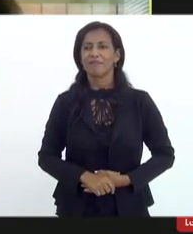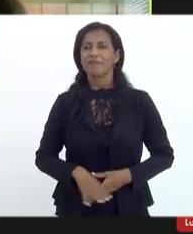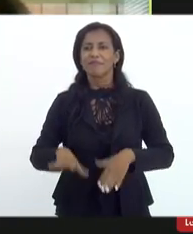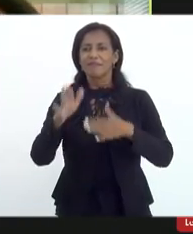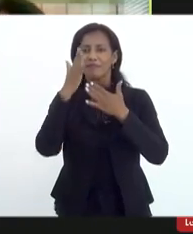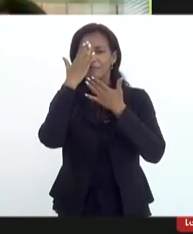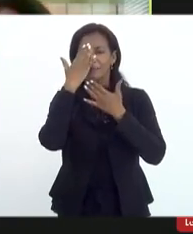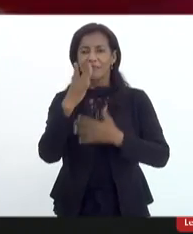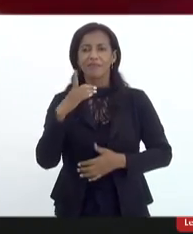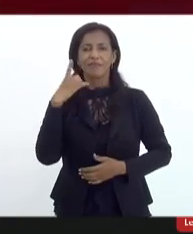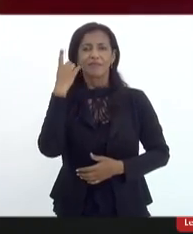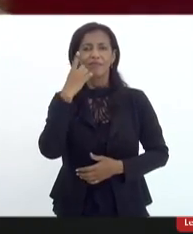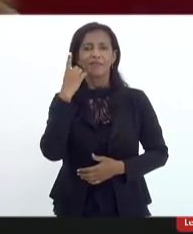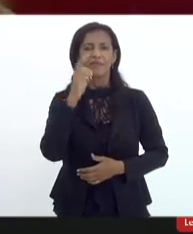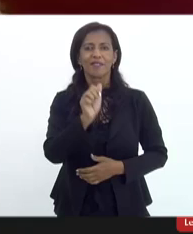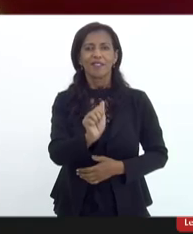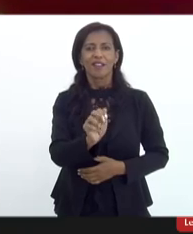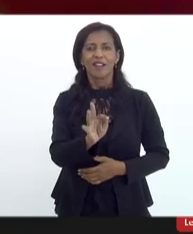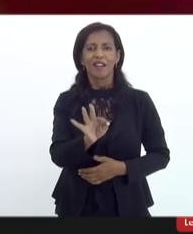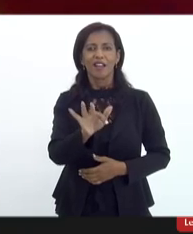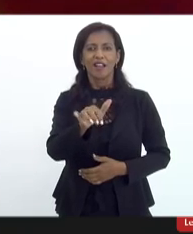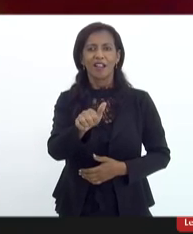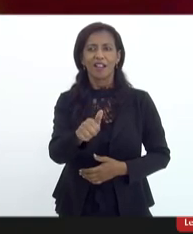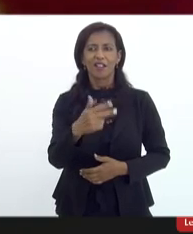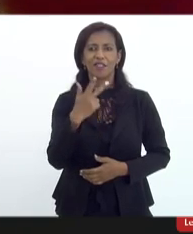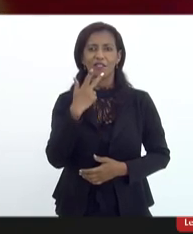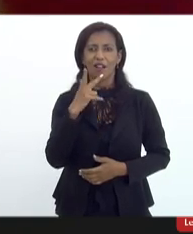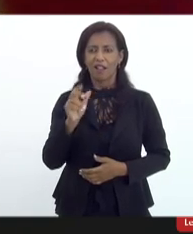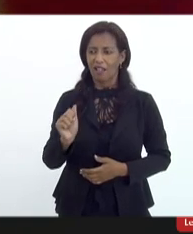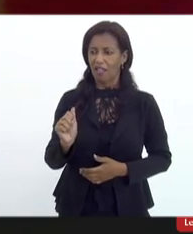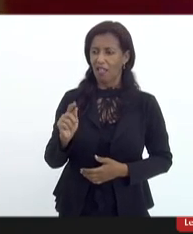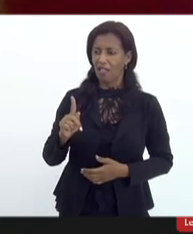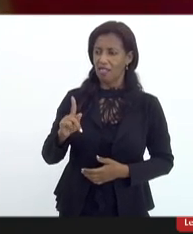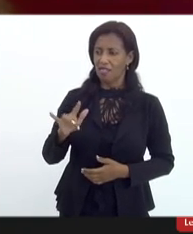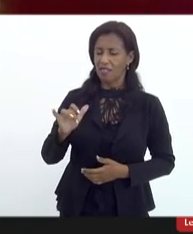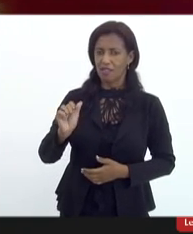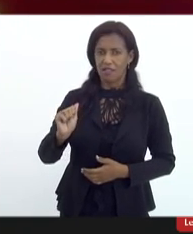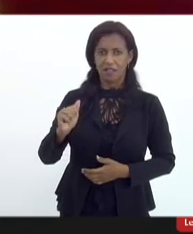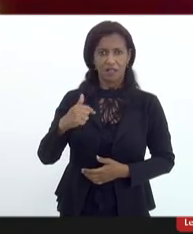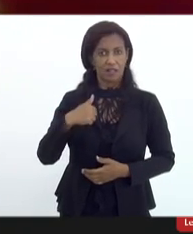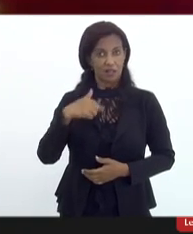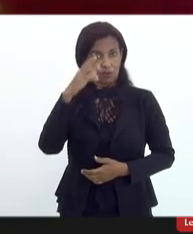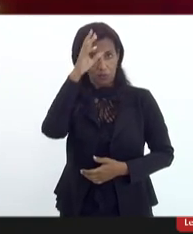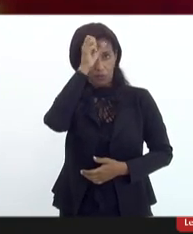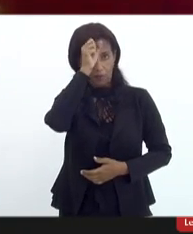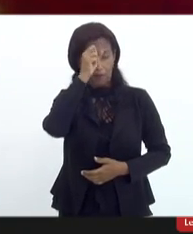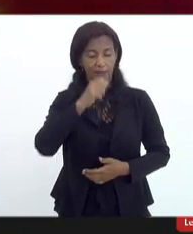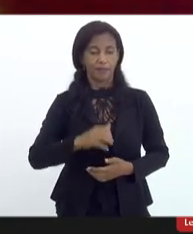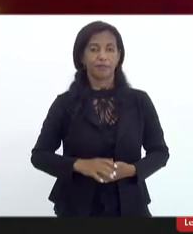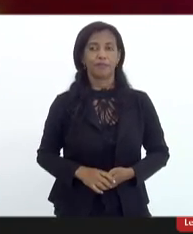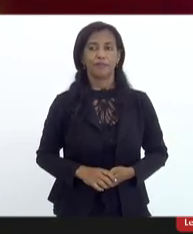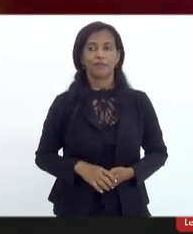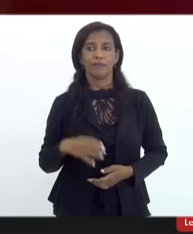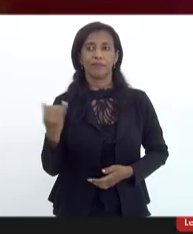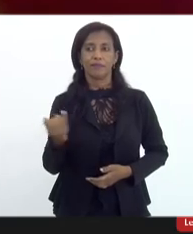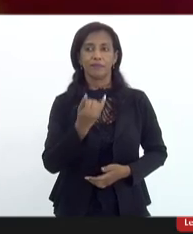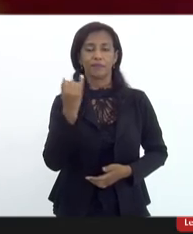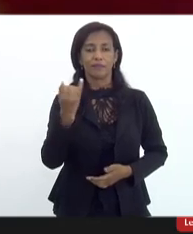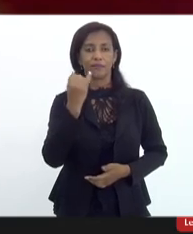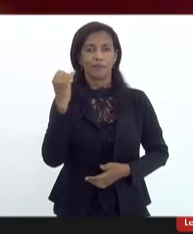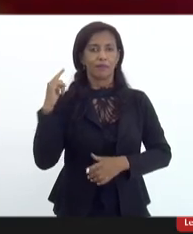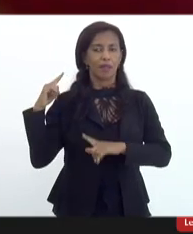Agradecendo ao deputado Átila Nunes, dizer para a Adriana que eu aprendi a questão da importância